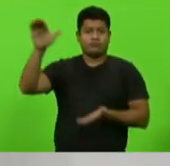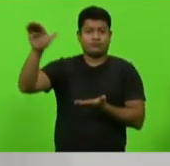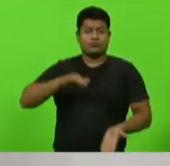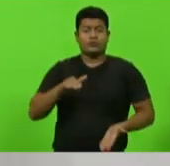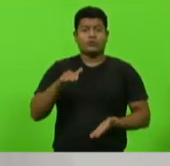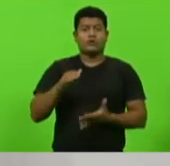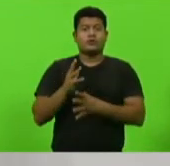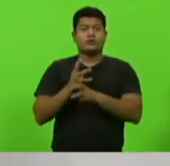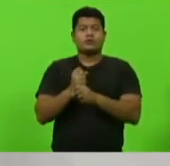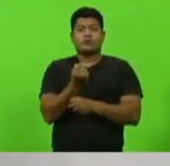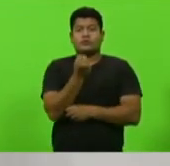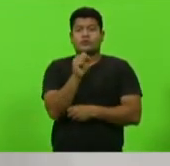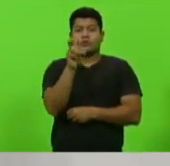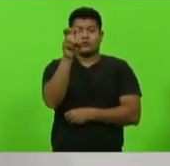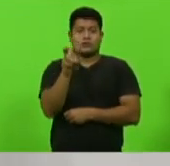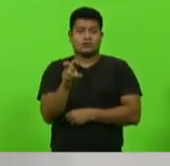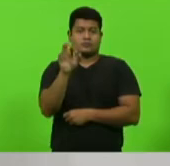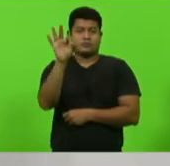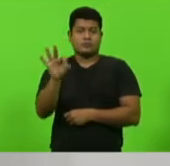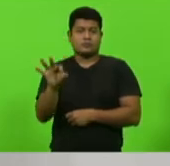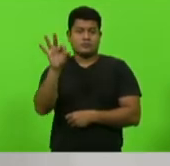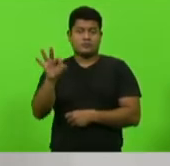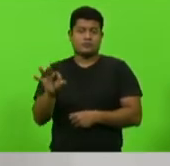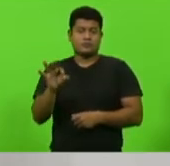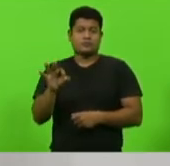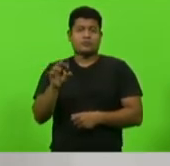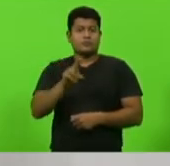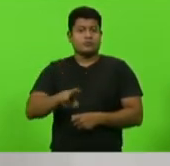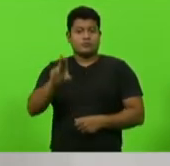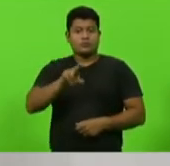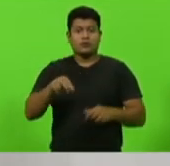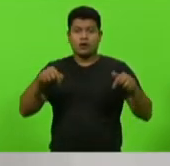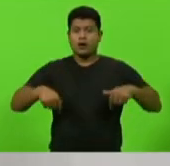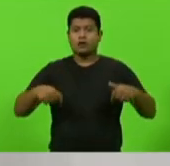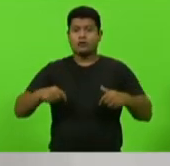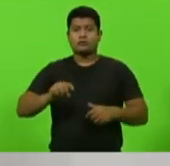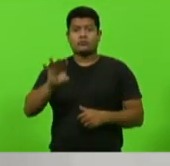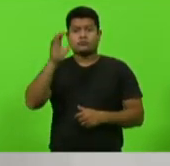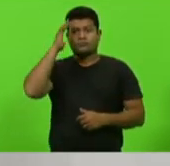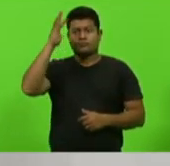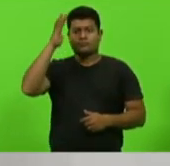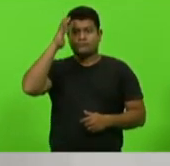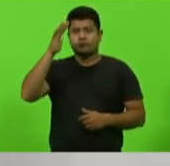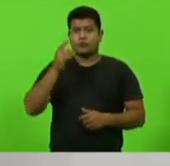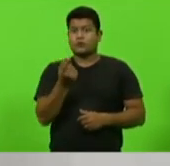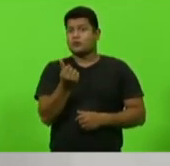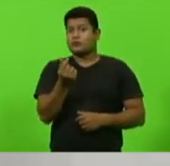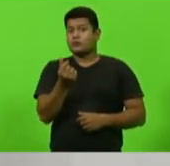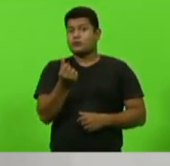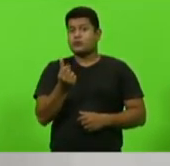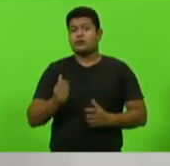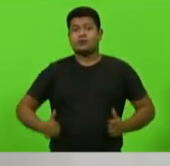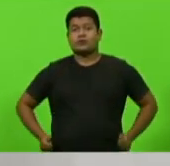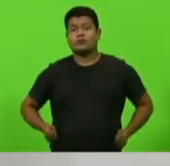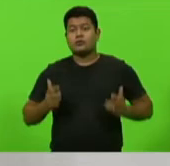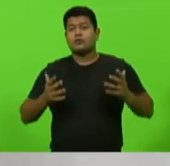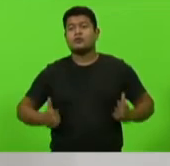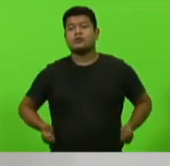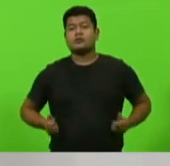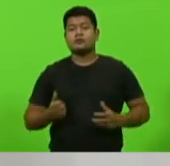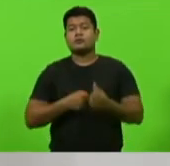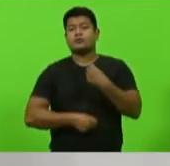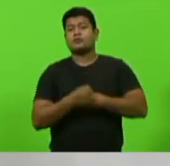Brasil. Só para ter uma ideia de valor, foi gasto, em